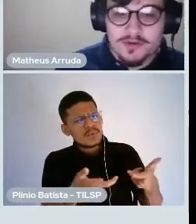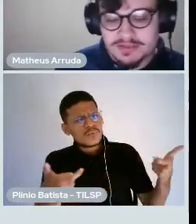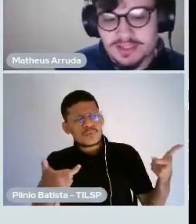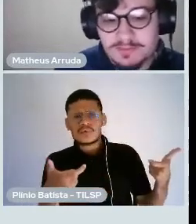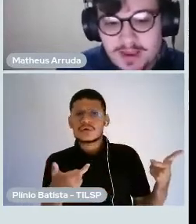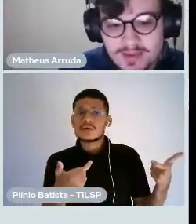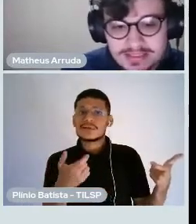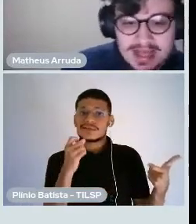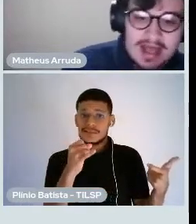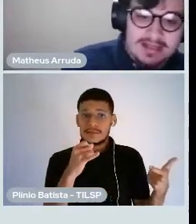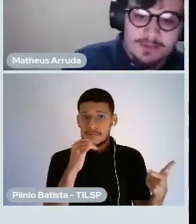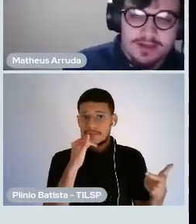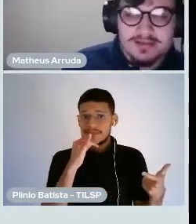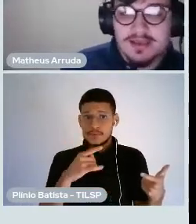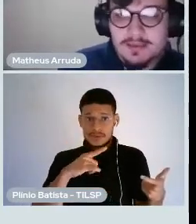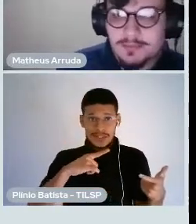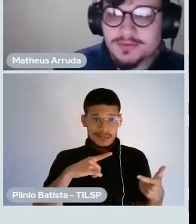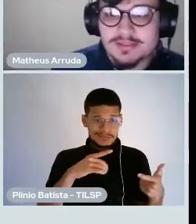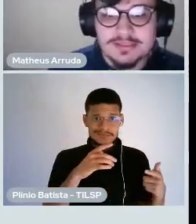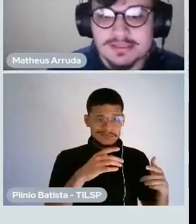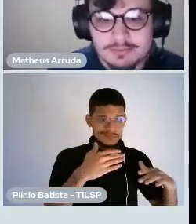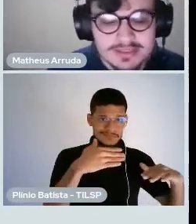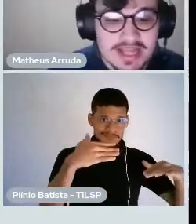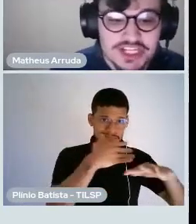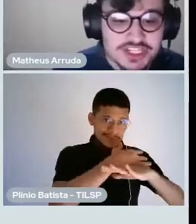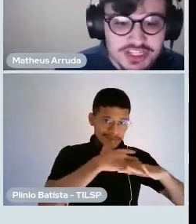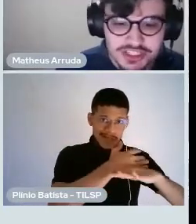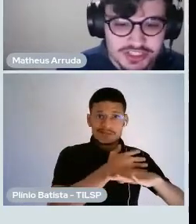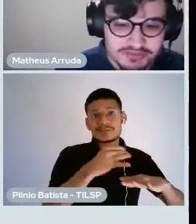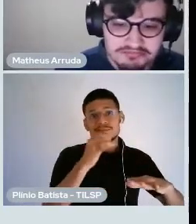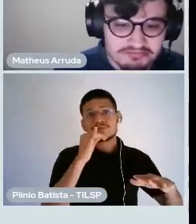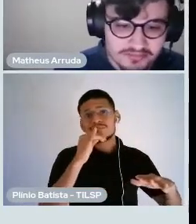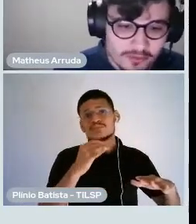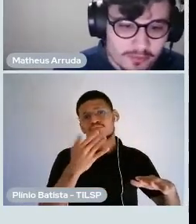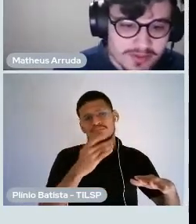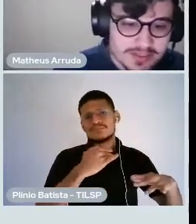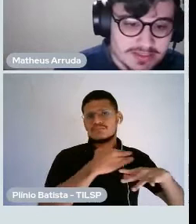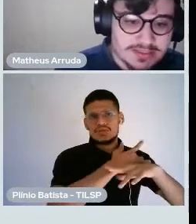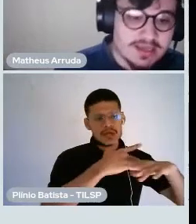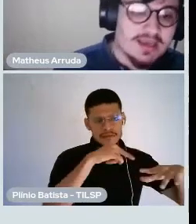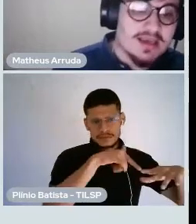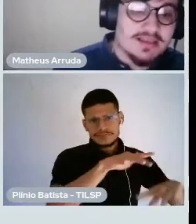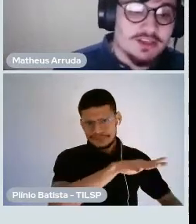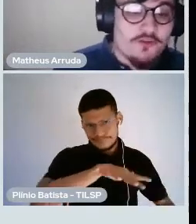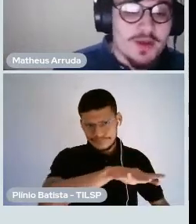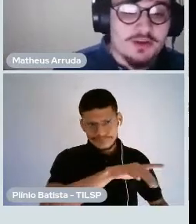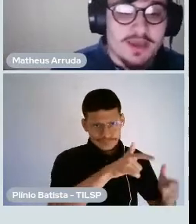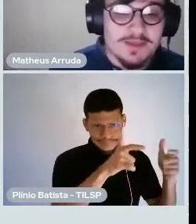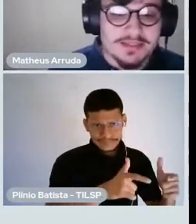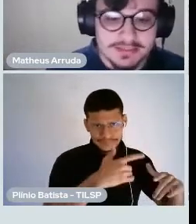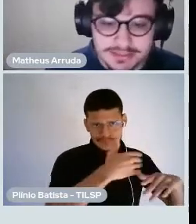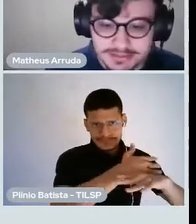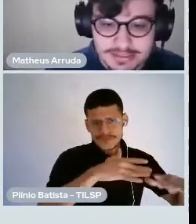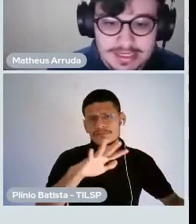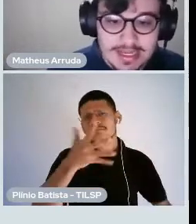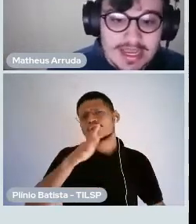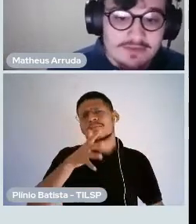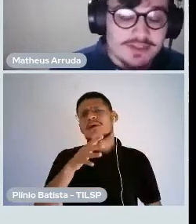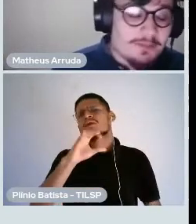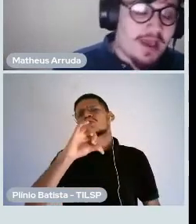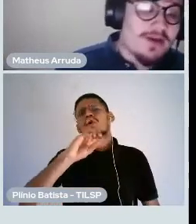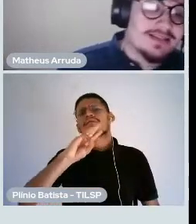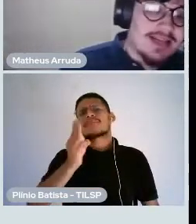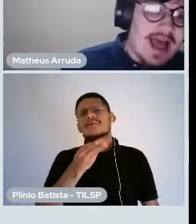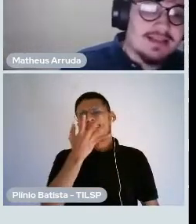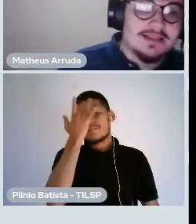bota em proporção, a gente pega uma cidade, por exemplo, de uma cidade X, vamos pôr assim, de 9 milhões de habitantes.